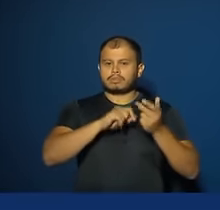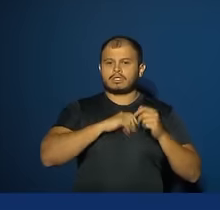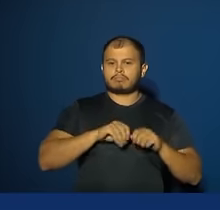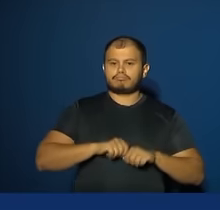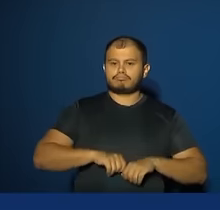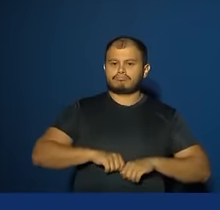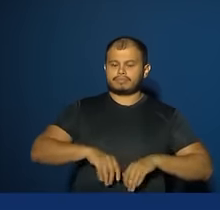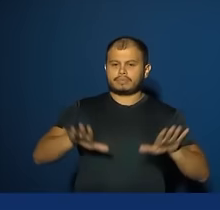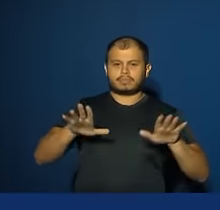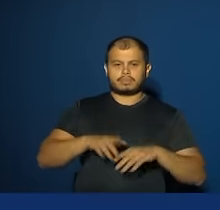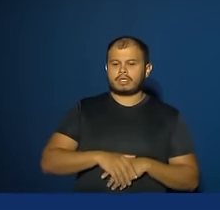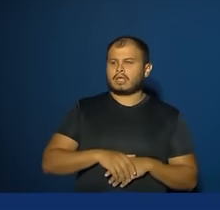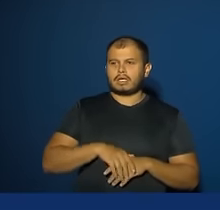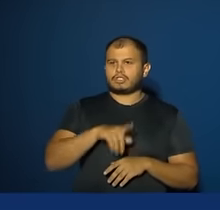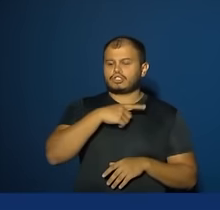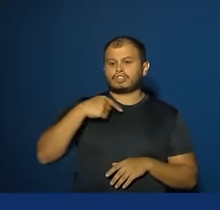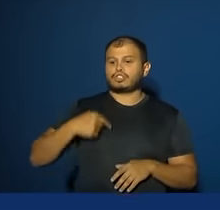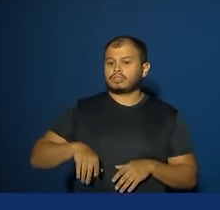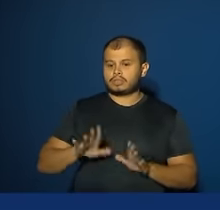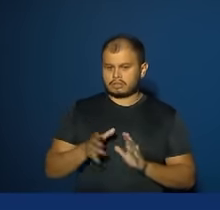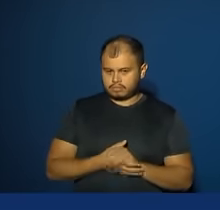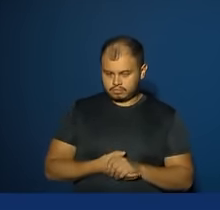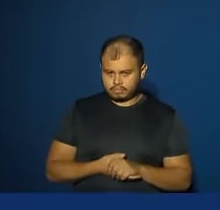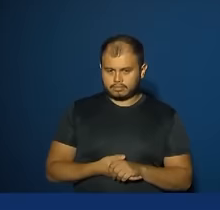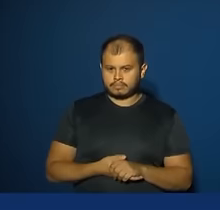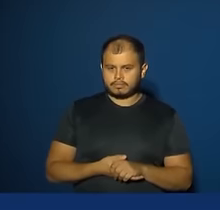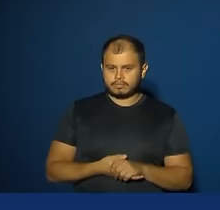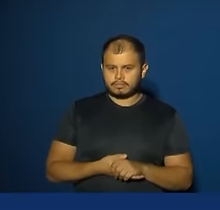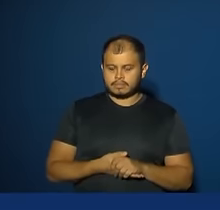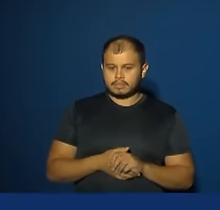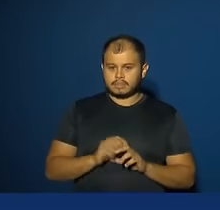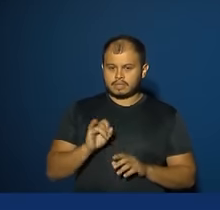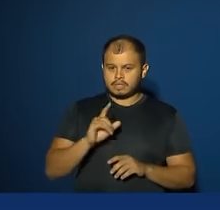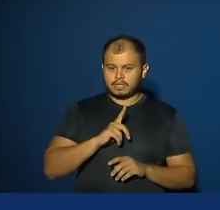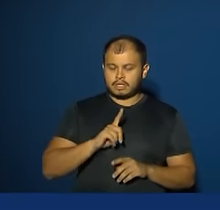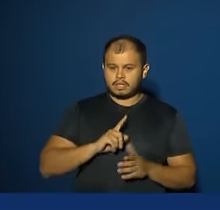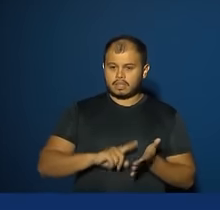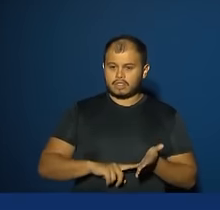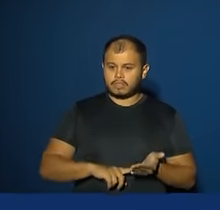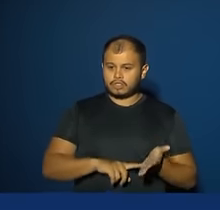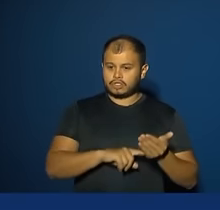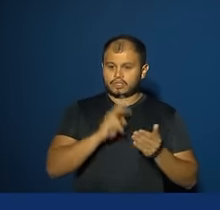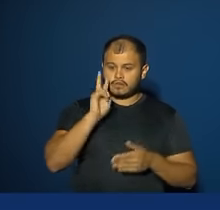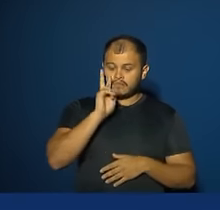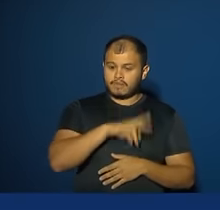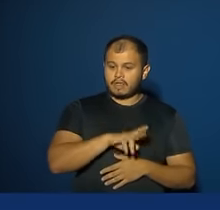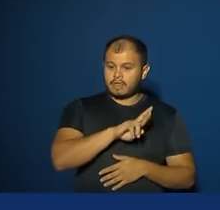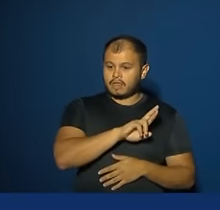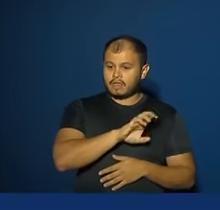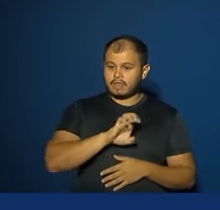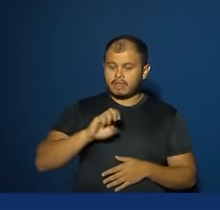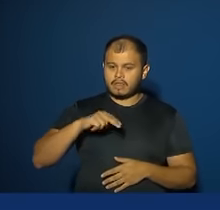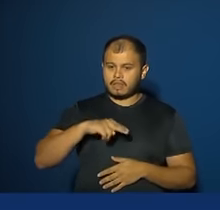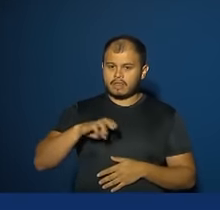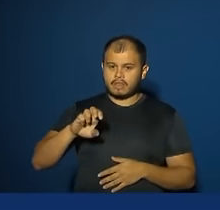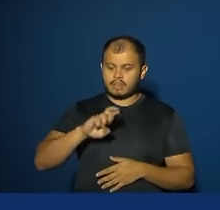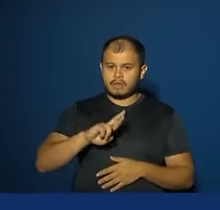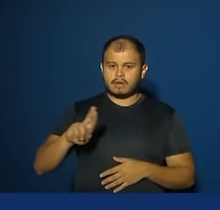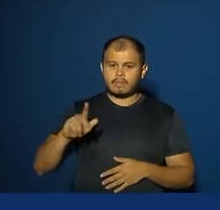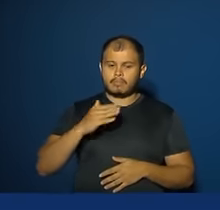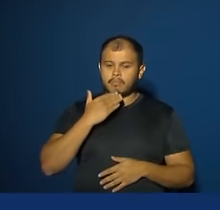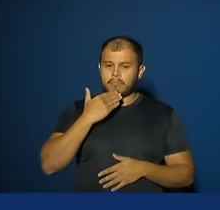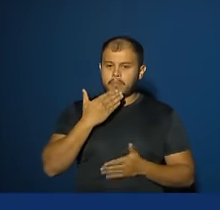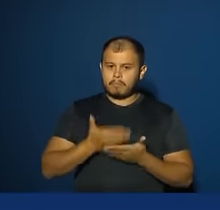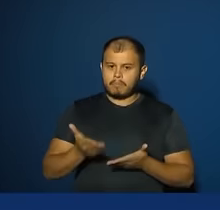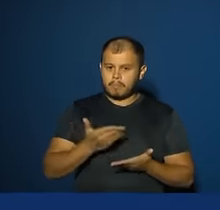da Shein, por exemplo. Com tecnologia, a gente viu a Renner, depois de muitos anos, perder market share para outros